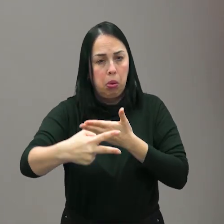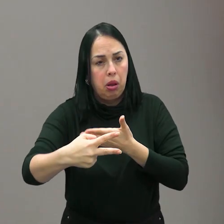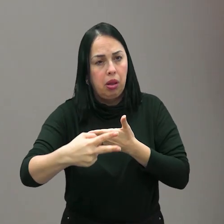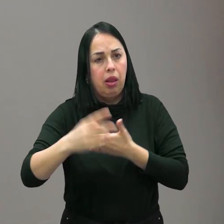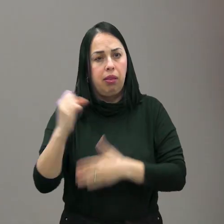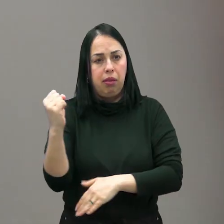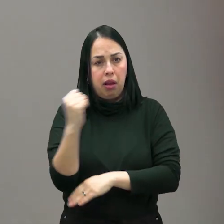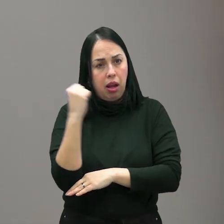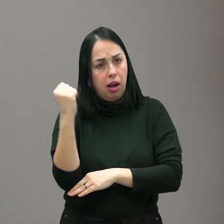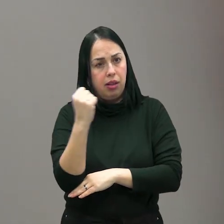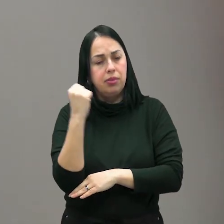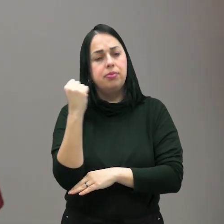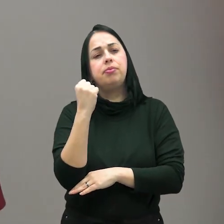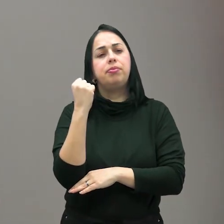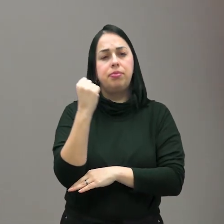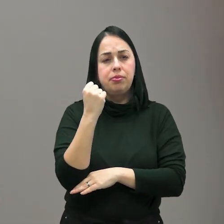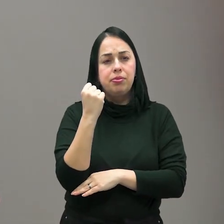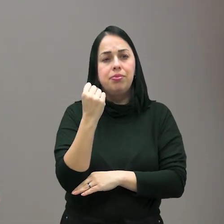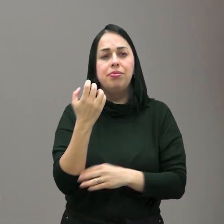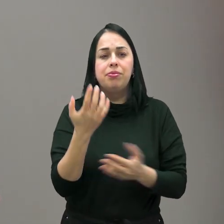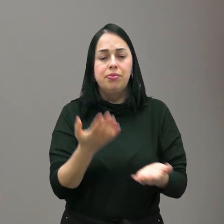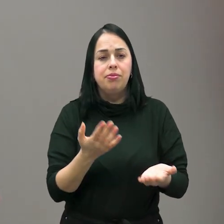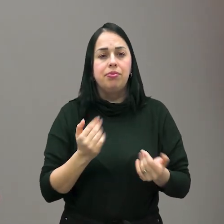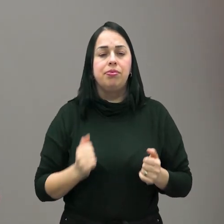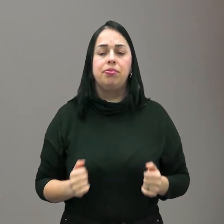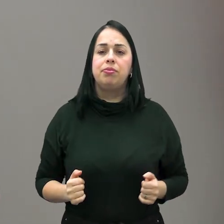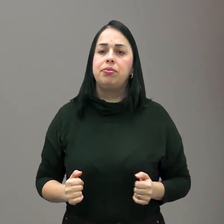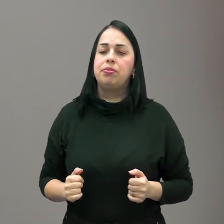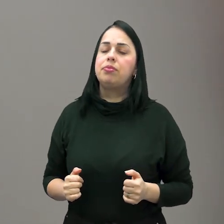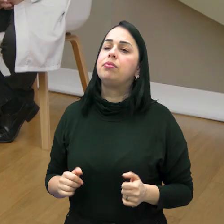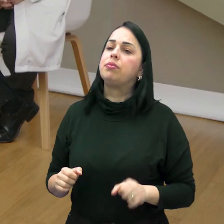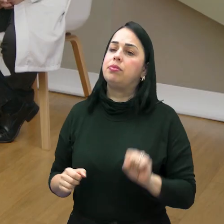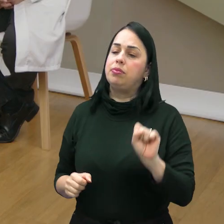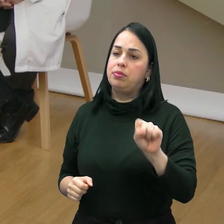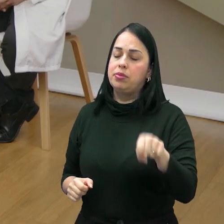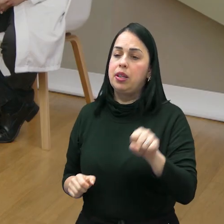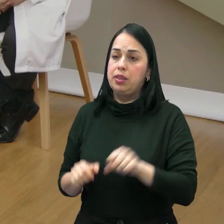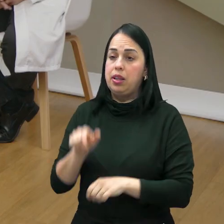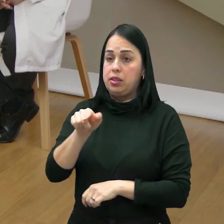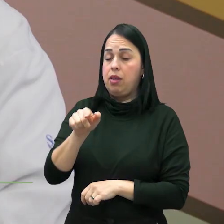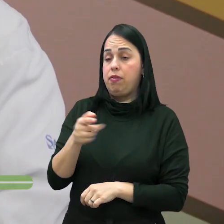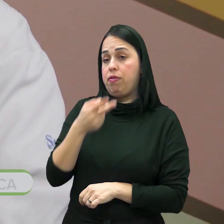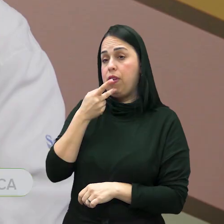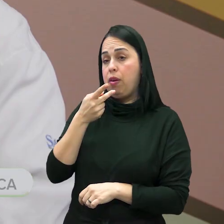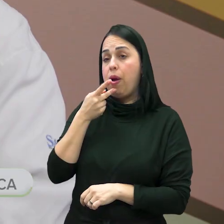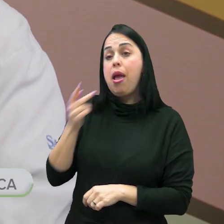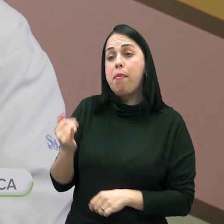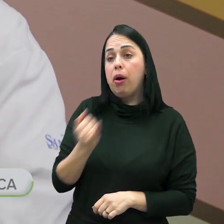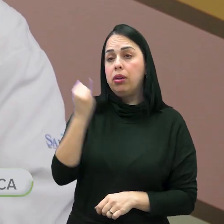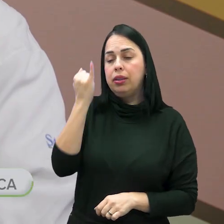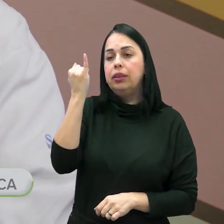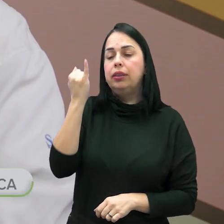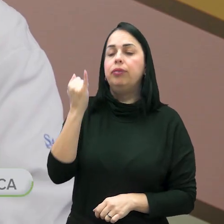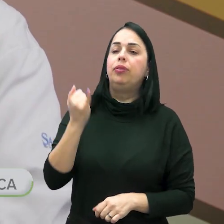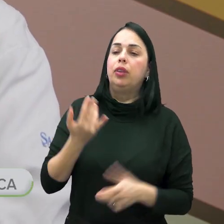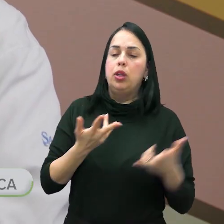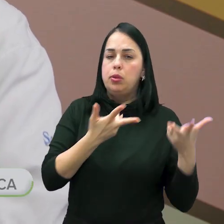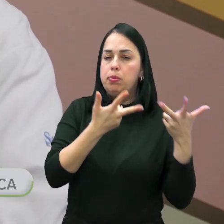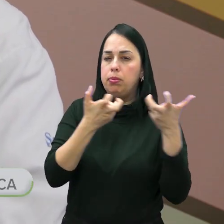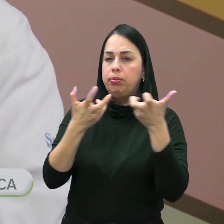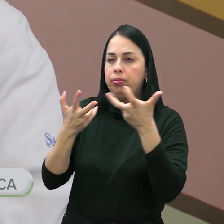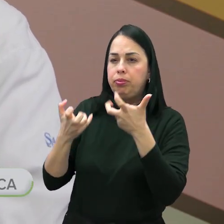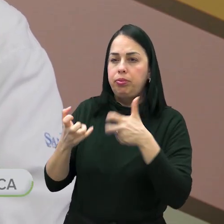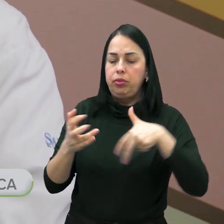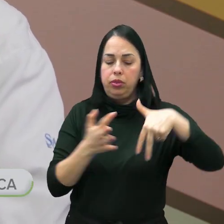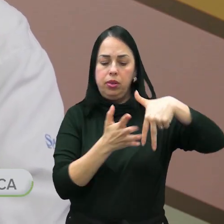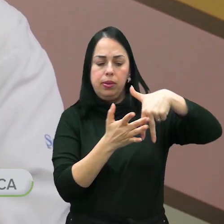complicação aí nesse pós, né, dessa recuperação. Sim, é importante isso que você frisou. Realmente, a gente vê que